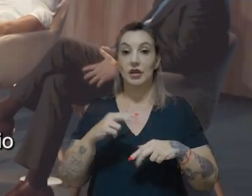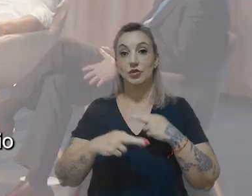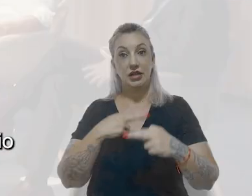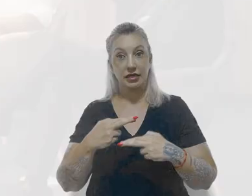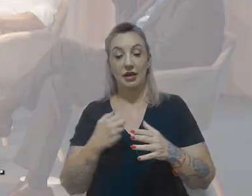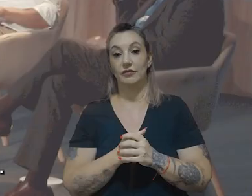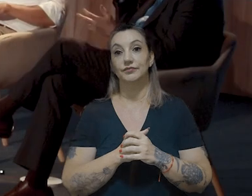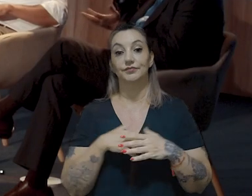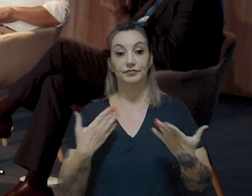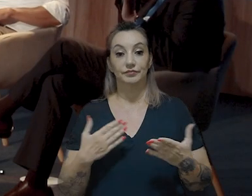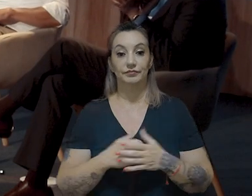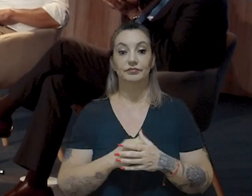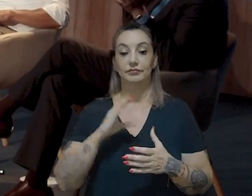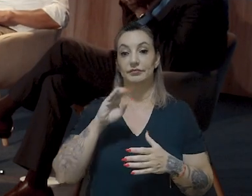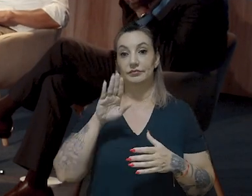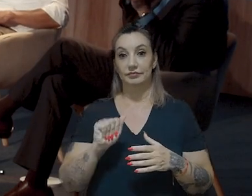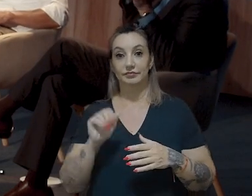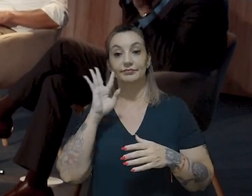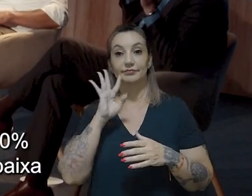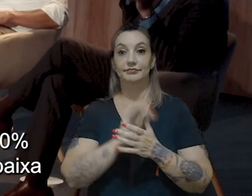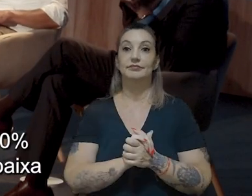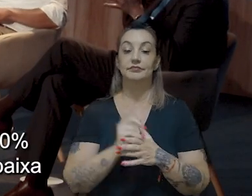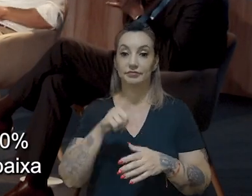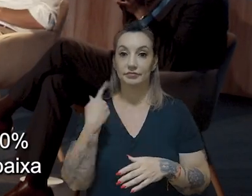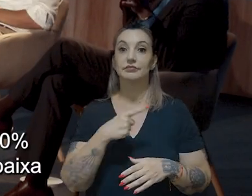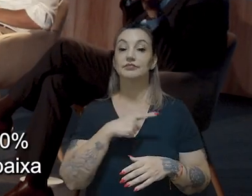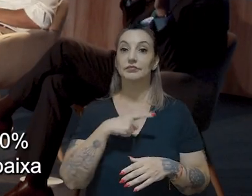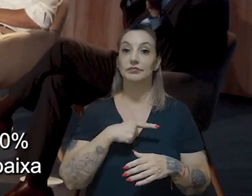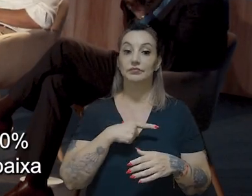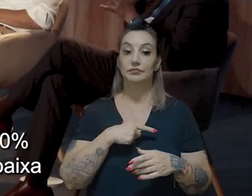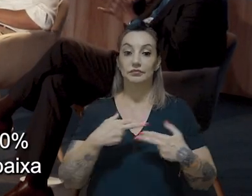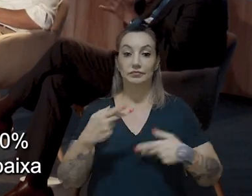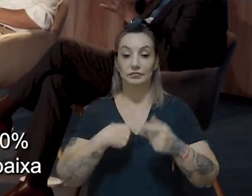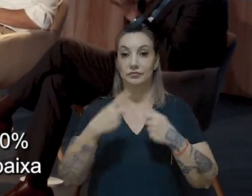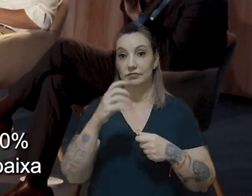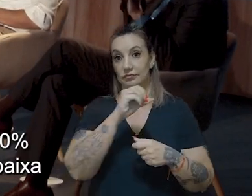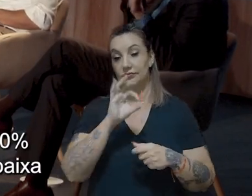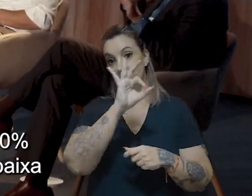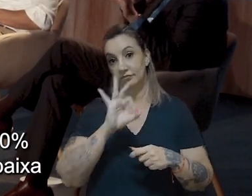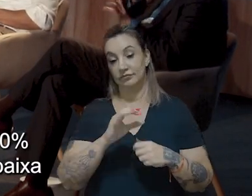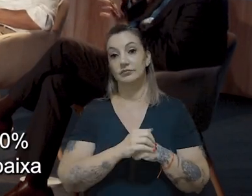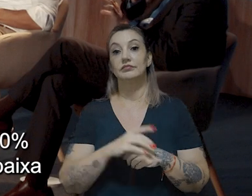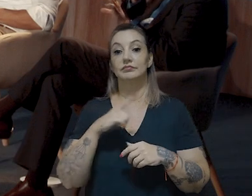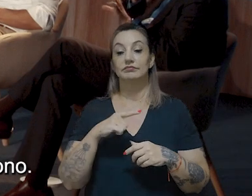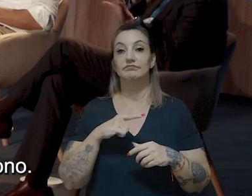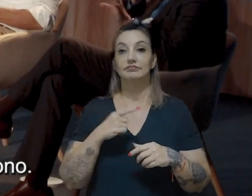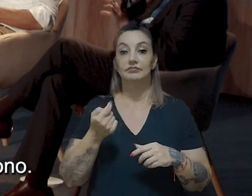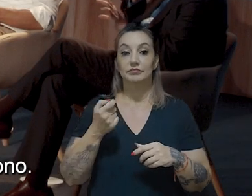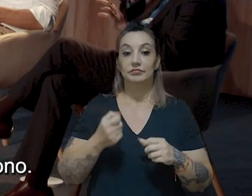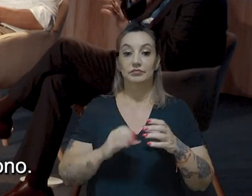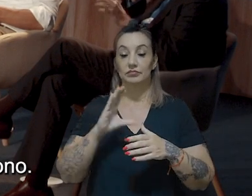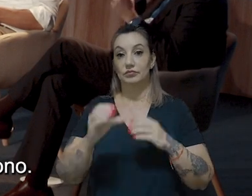sustentável bom a CPA O que é legal eh bom nós temos um um negócio que é 100% integrado na cadeia e que tem uma baixa